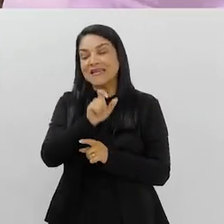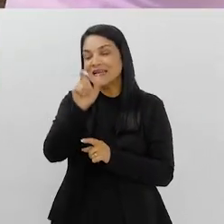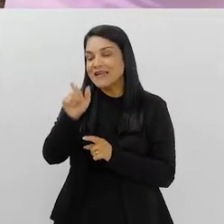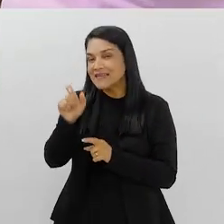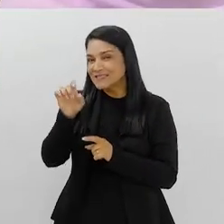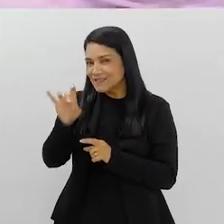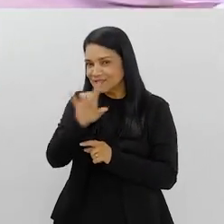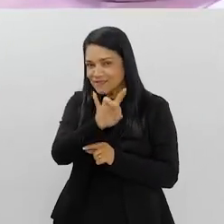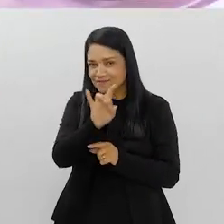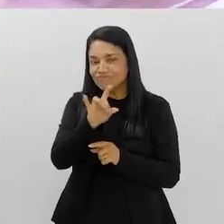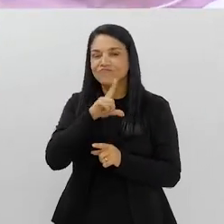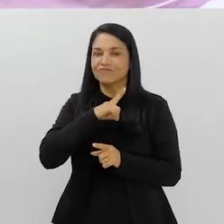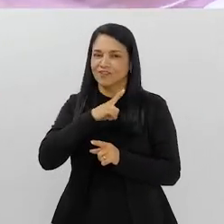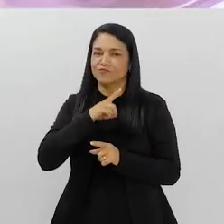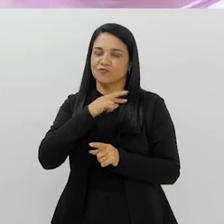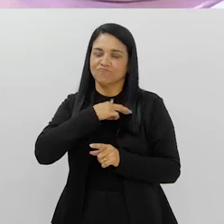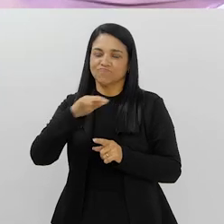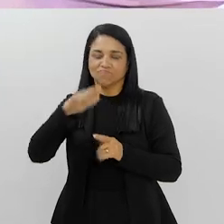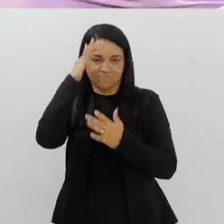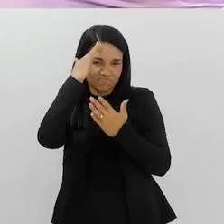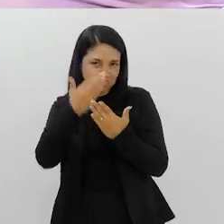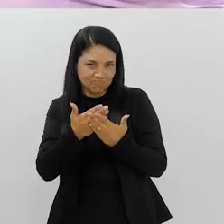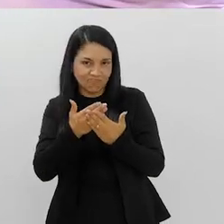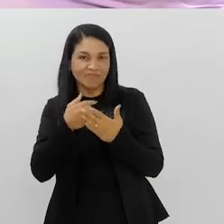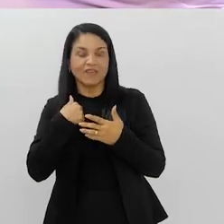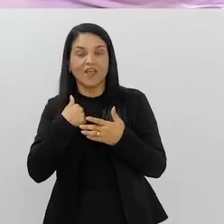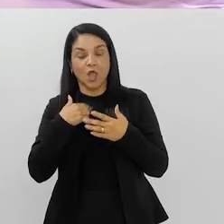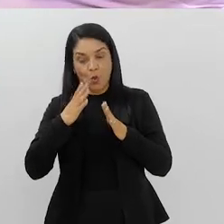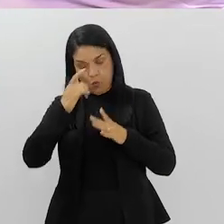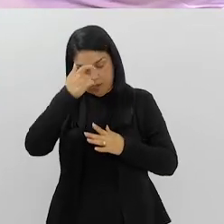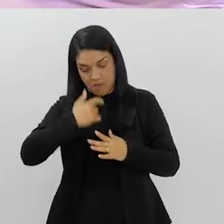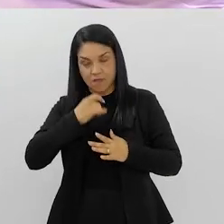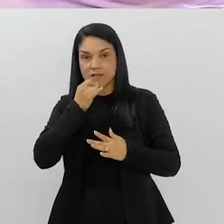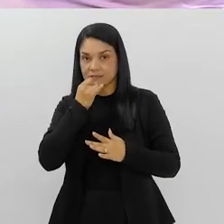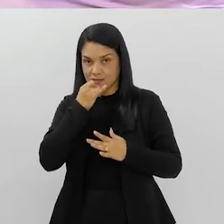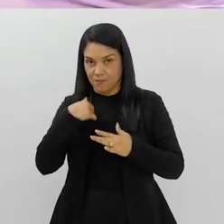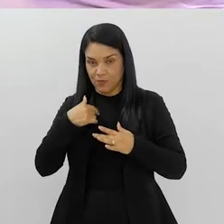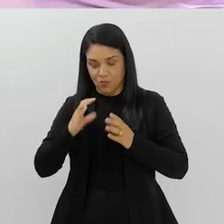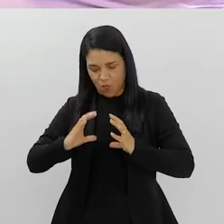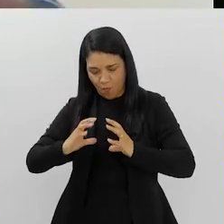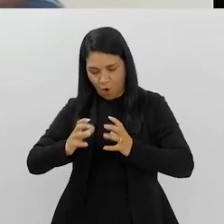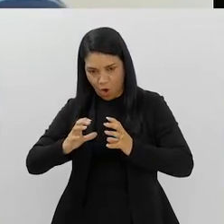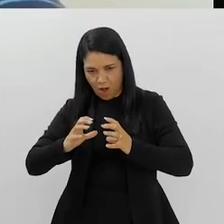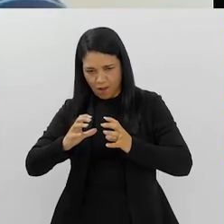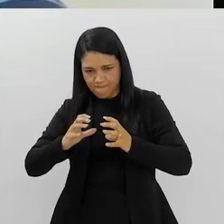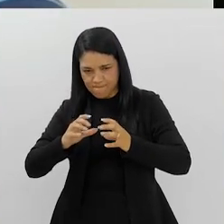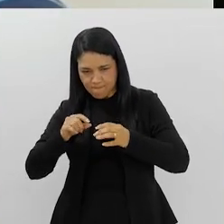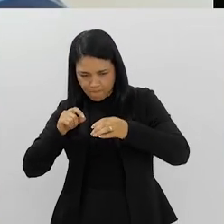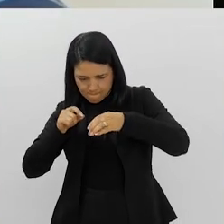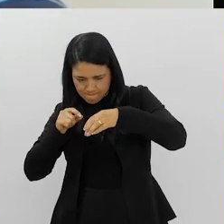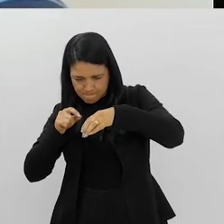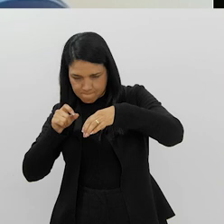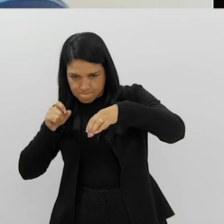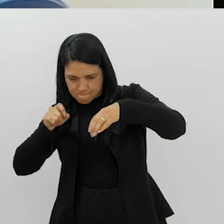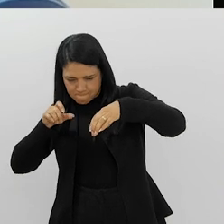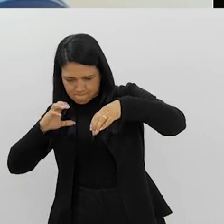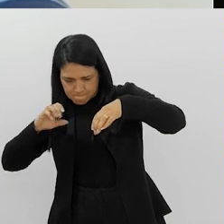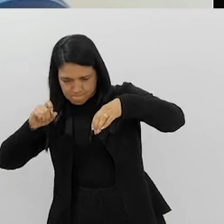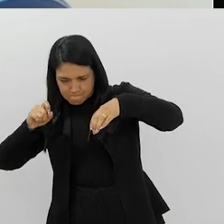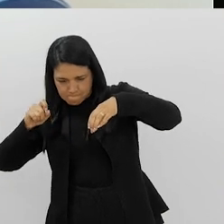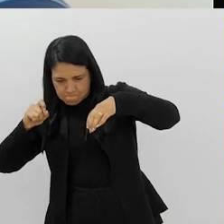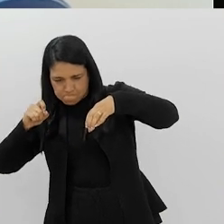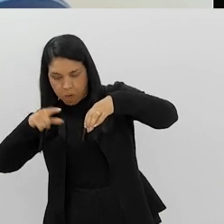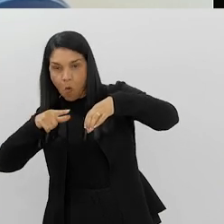Cada um tem sua crença, né, sua superstição, né? Eu, por exemplo, sempre botava a bola, o bio, para bater na direção do bio da bola,